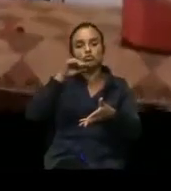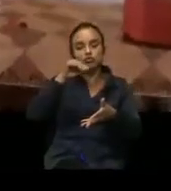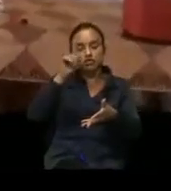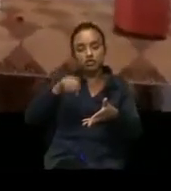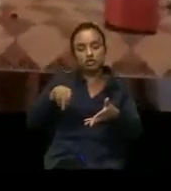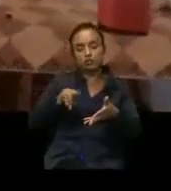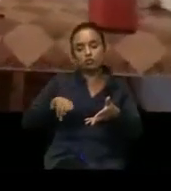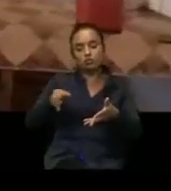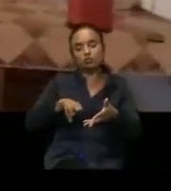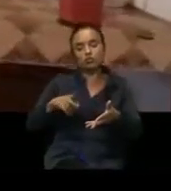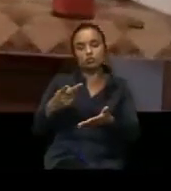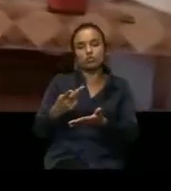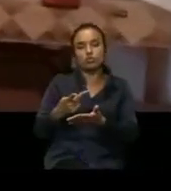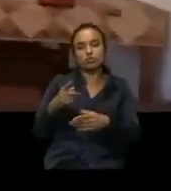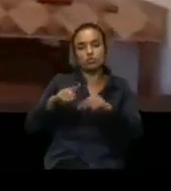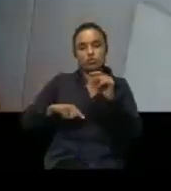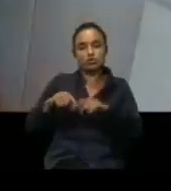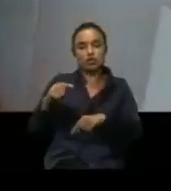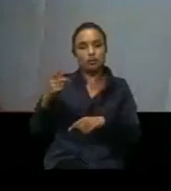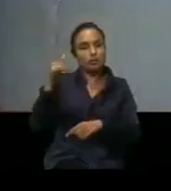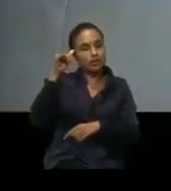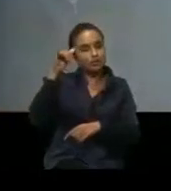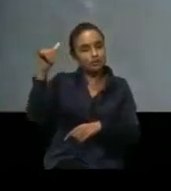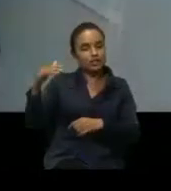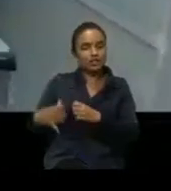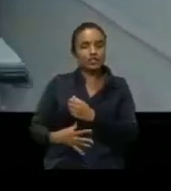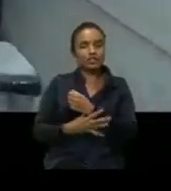limpeza do local de obra, organização.